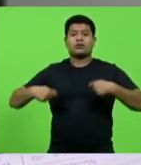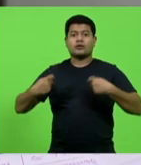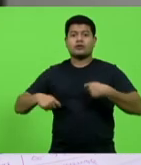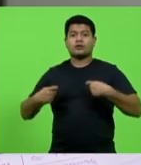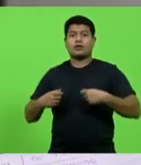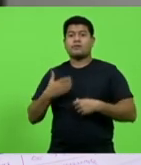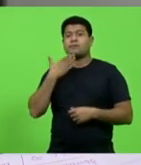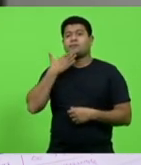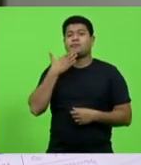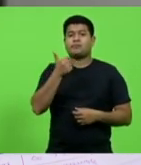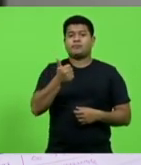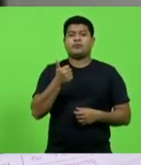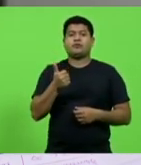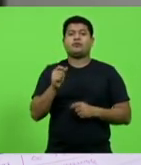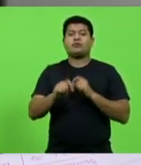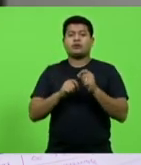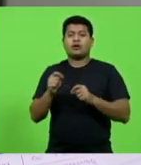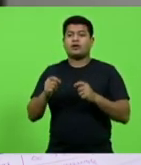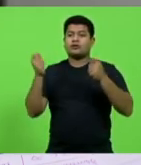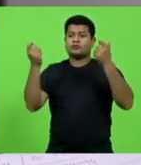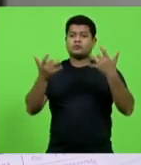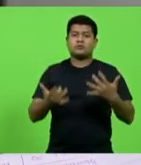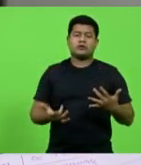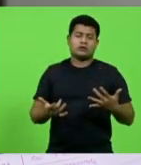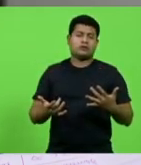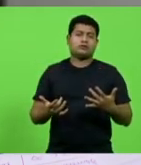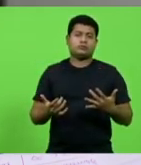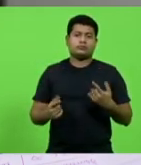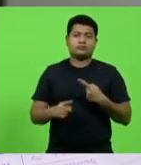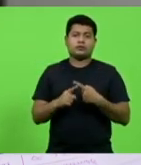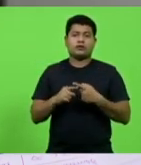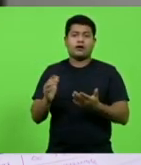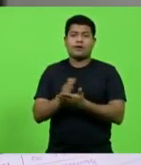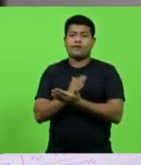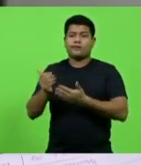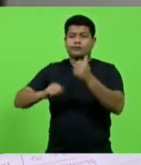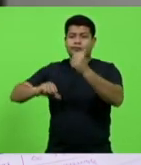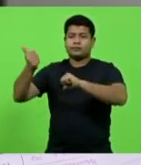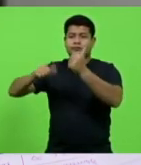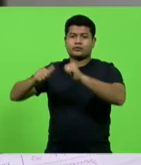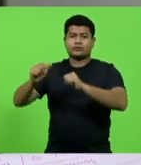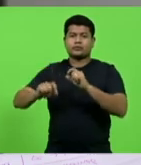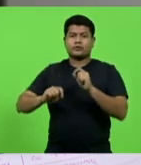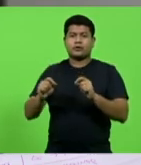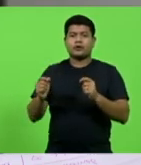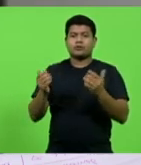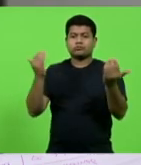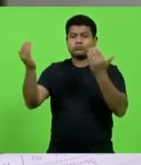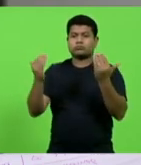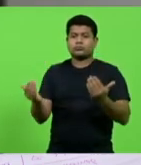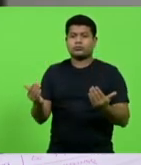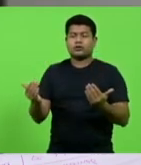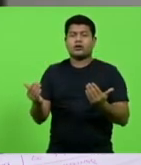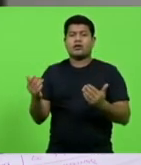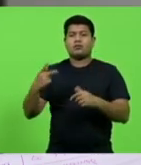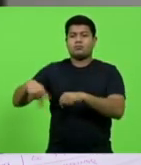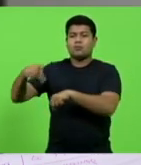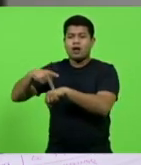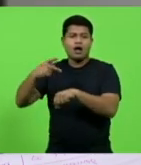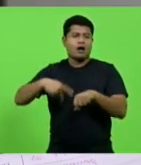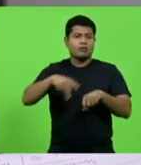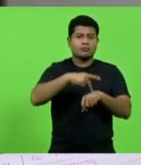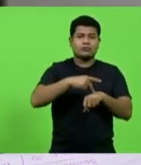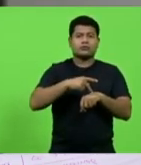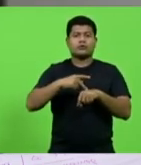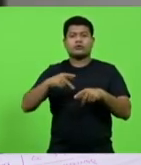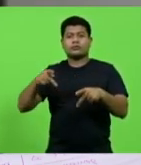melhores contextualizadas, pois analisam lado a lado países, processos, públicos, realidades